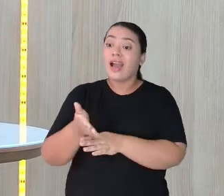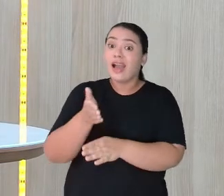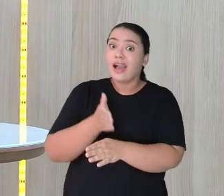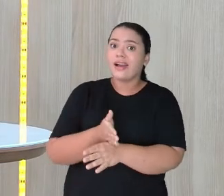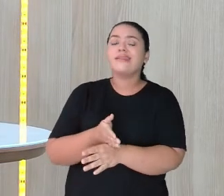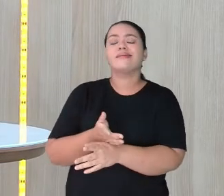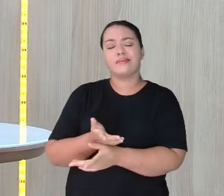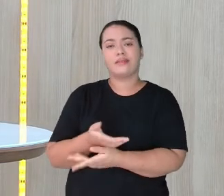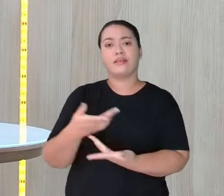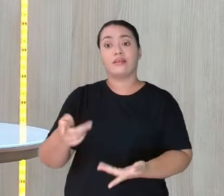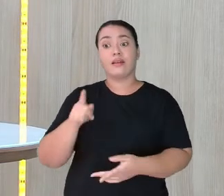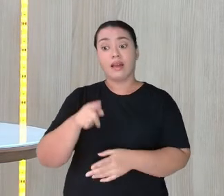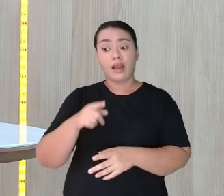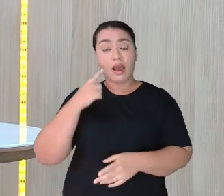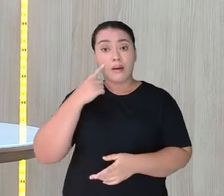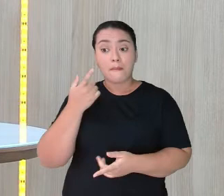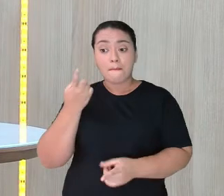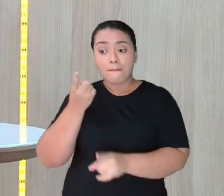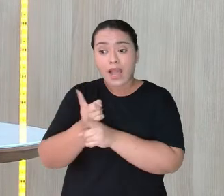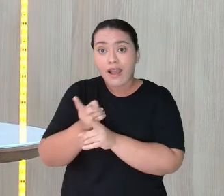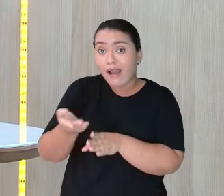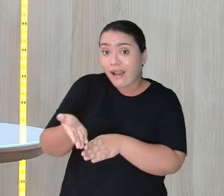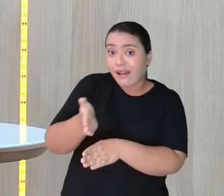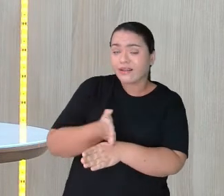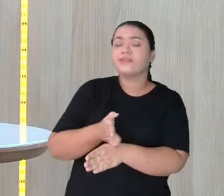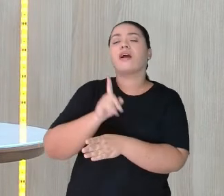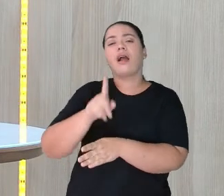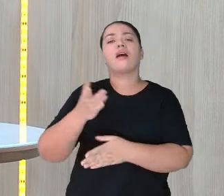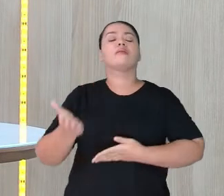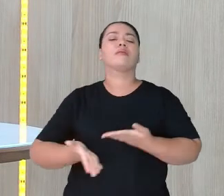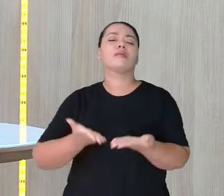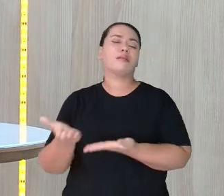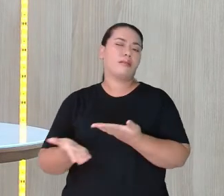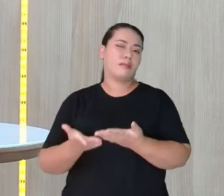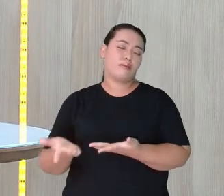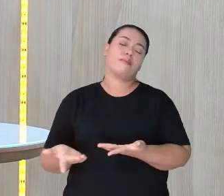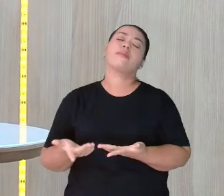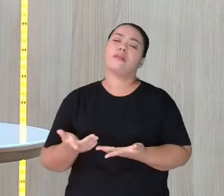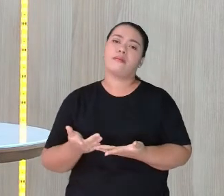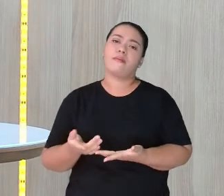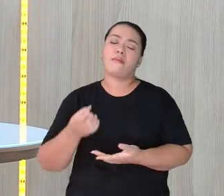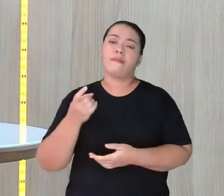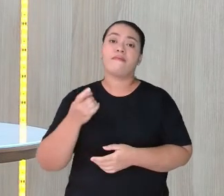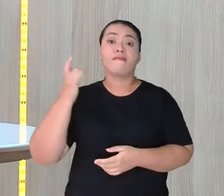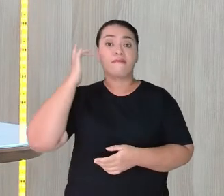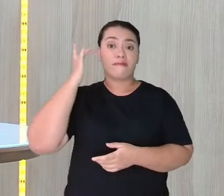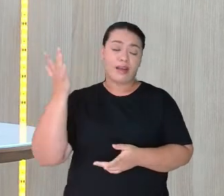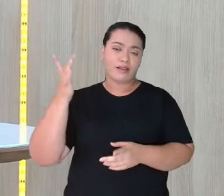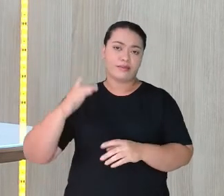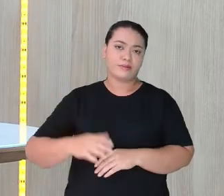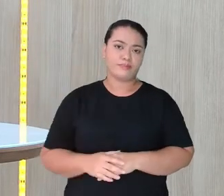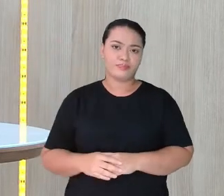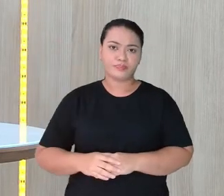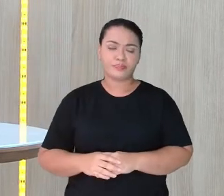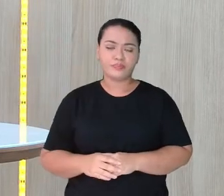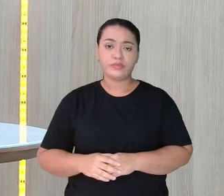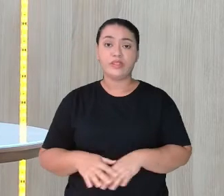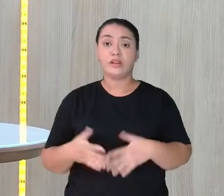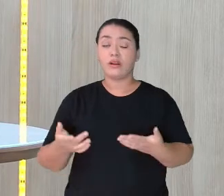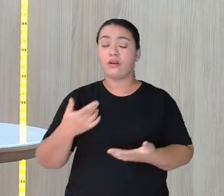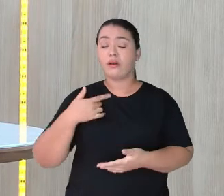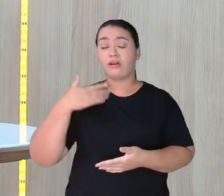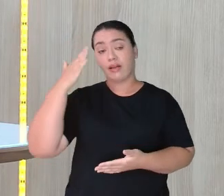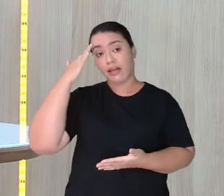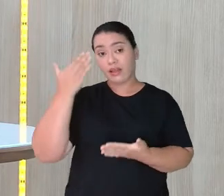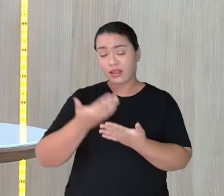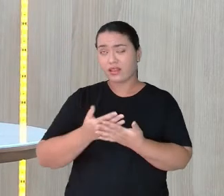e graças a esse diagnóstico precoce, o tratamento vai ser bem mais fácil. E com certeza eu creio que vem aí